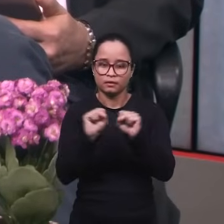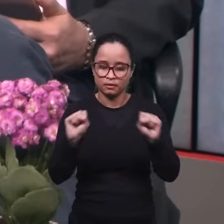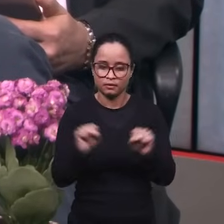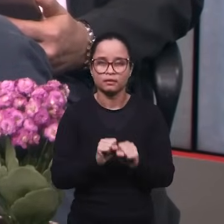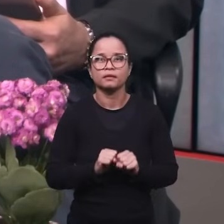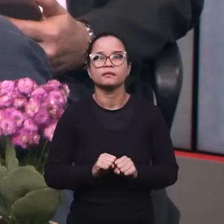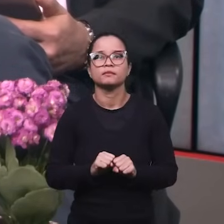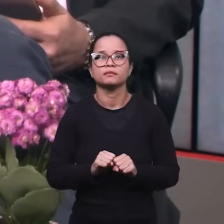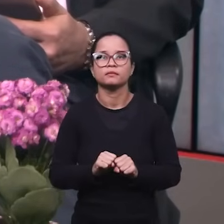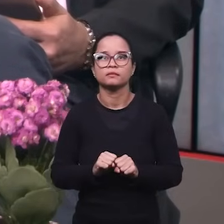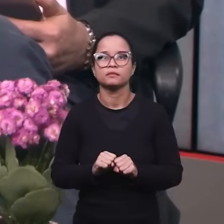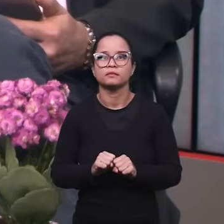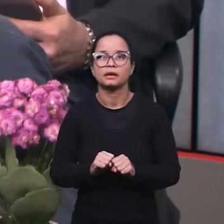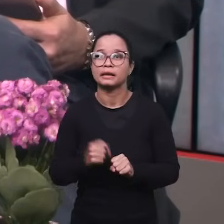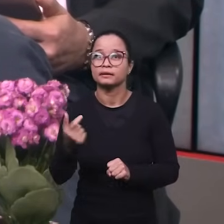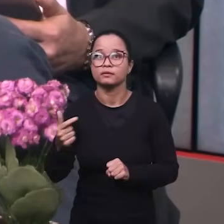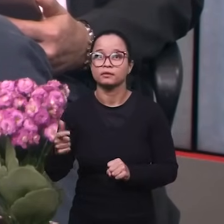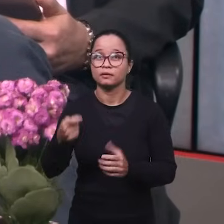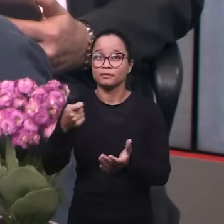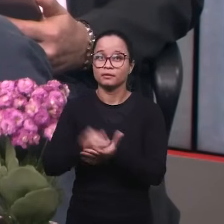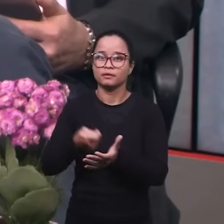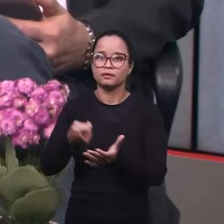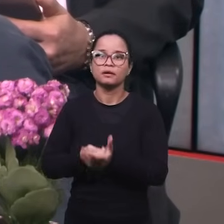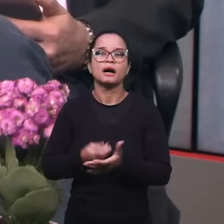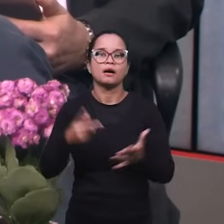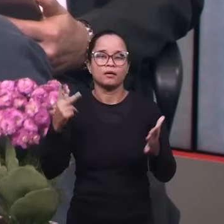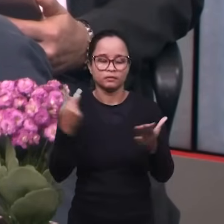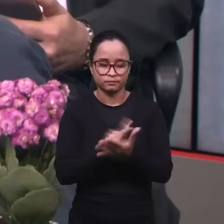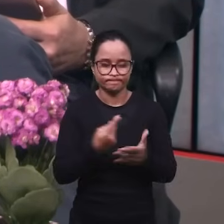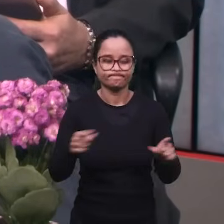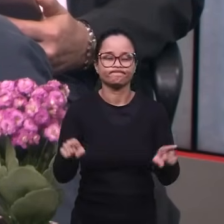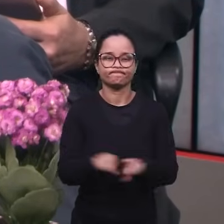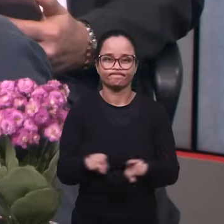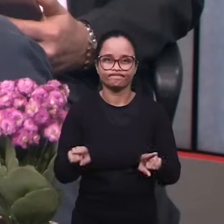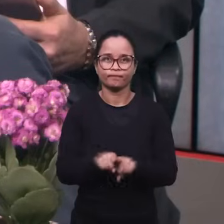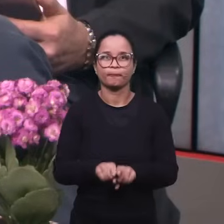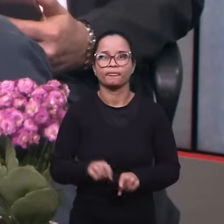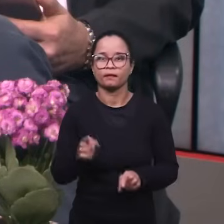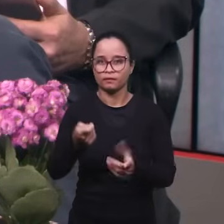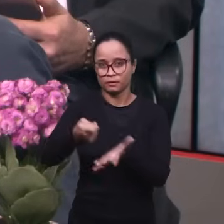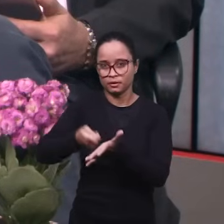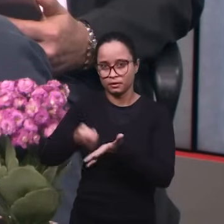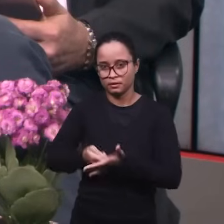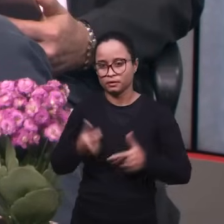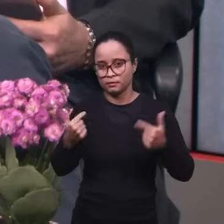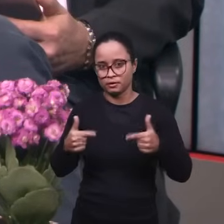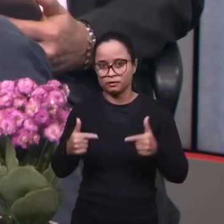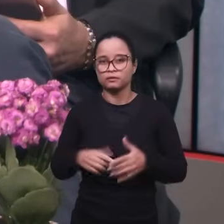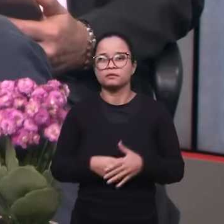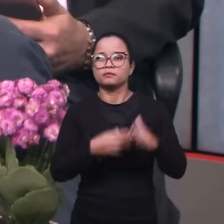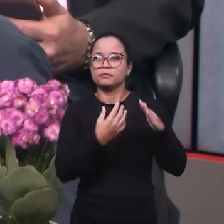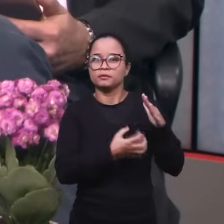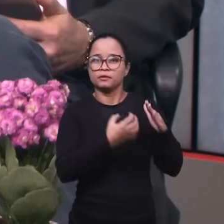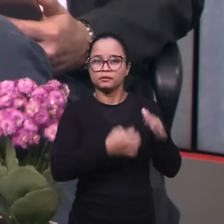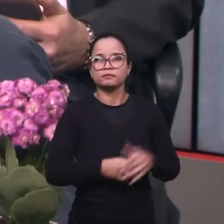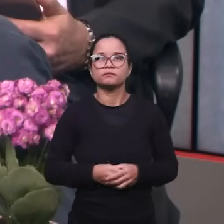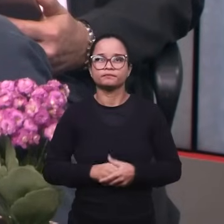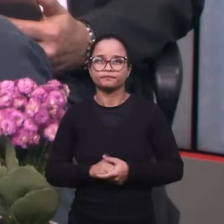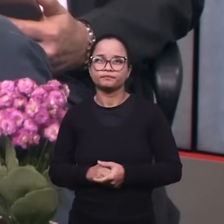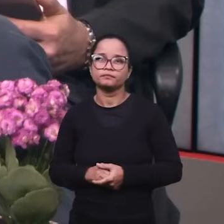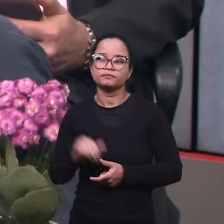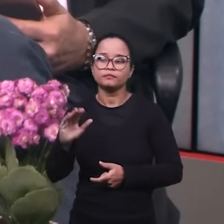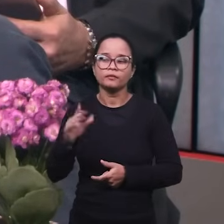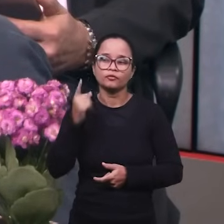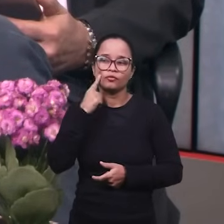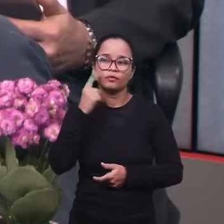sistemas, informação, não existe a contribuição. Isso acontece muito também. Então, assim, vocês estão contribuindo, estão trabalhando numa empresa, ou mesmo fazendo as